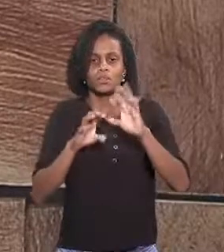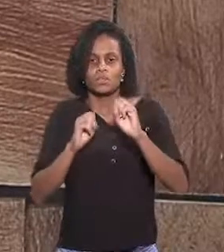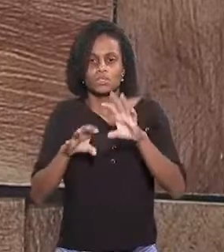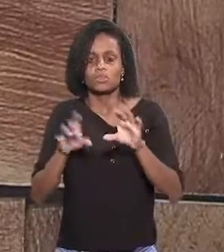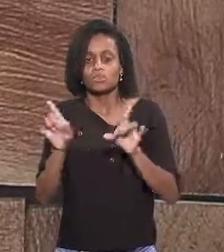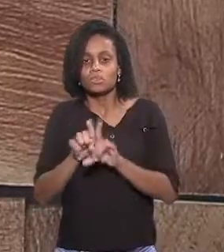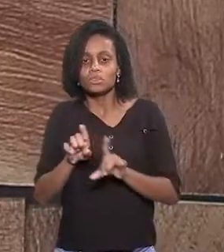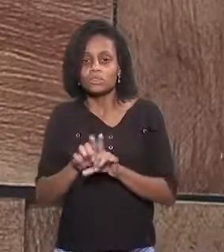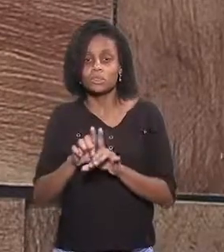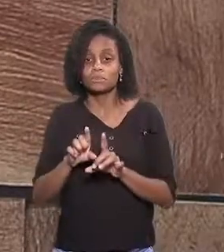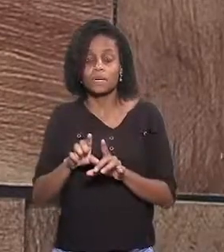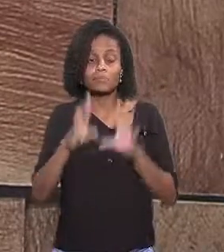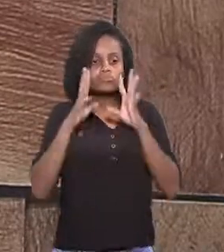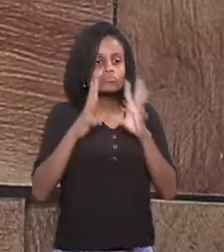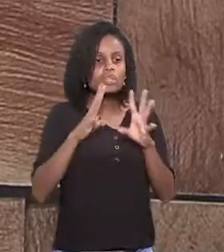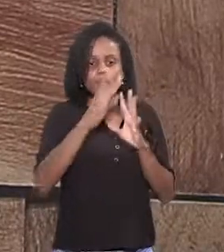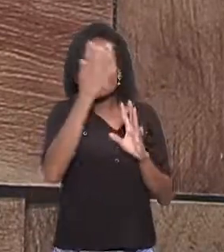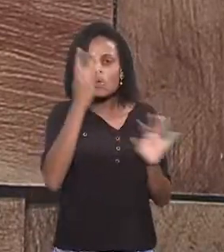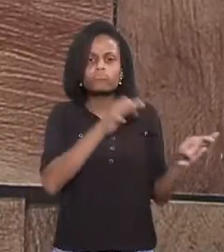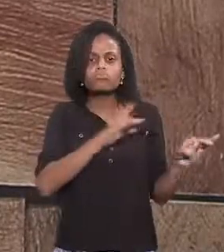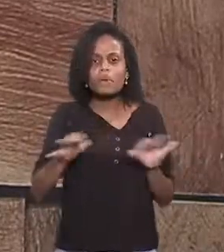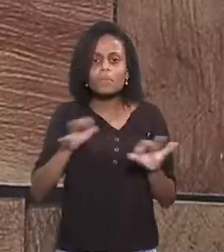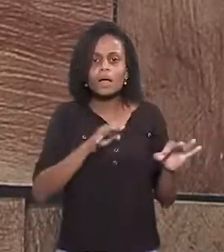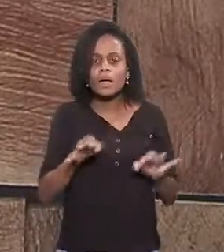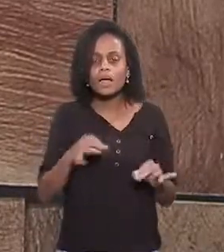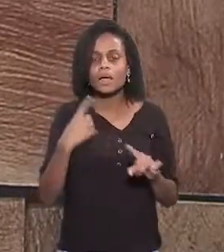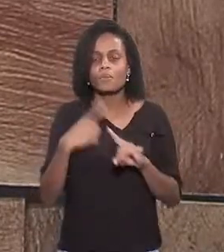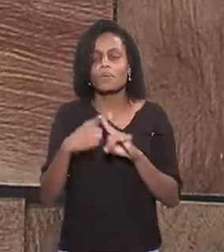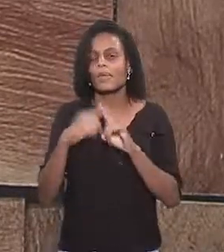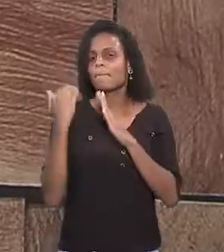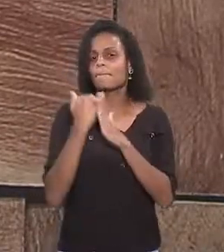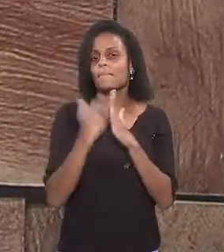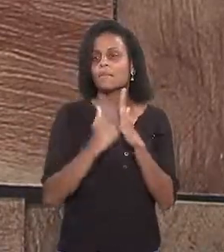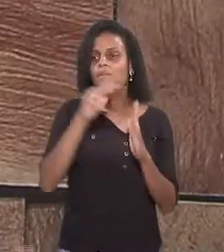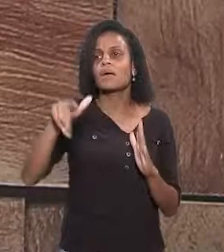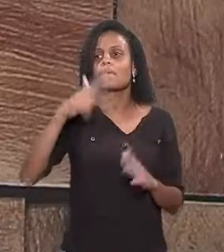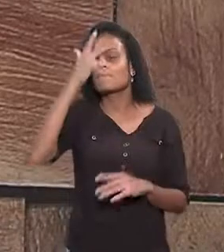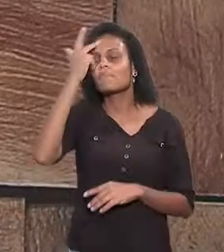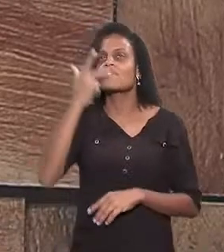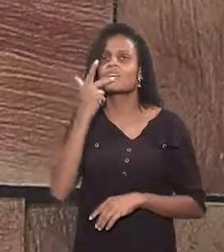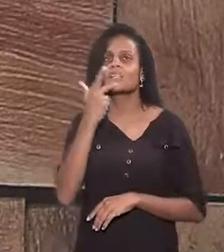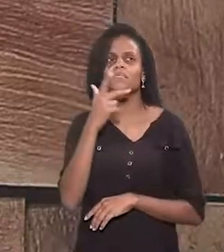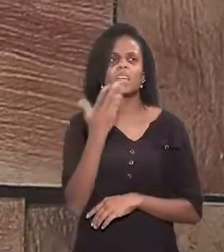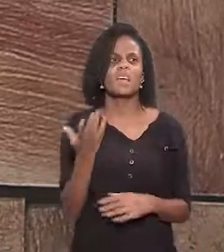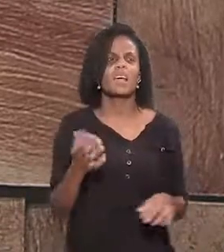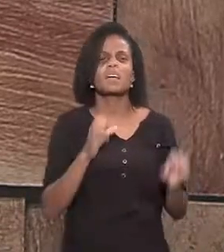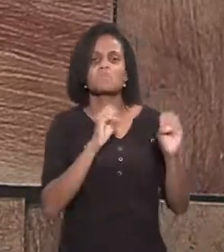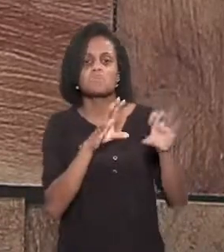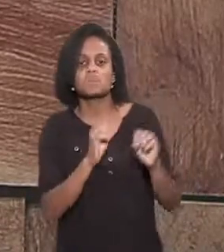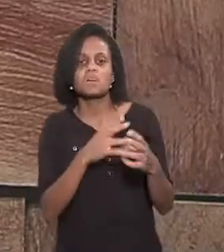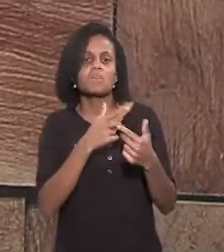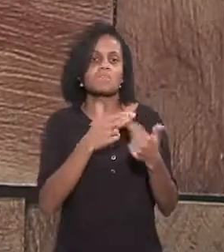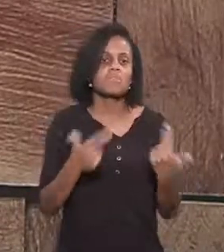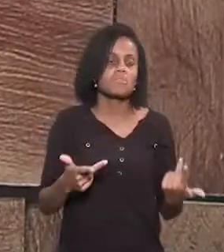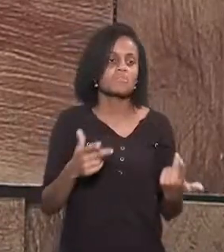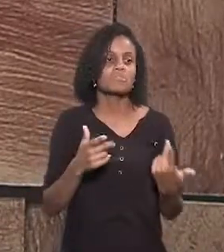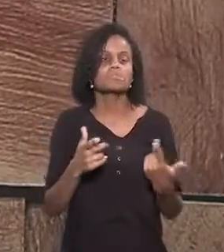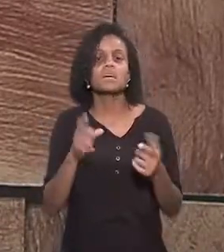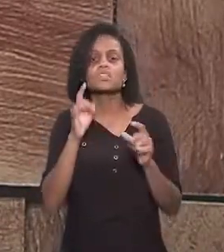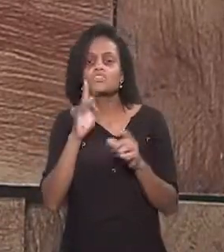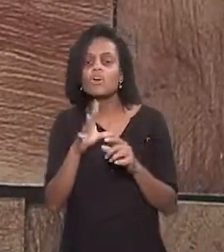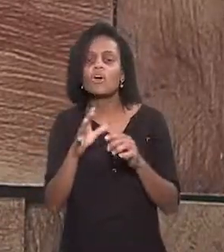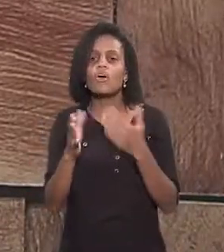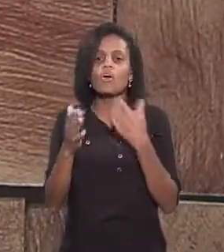e ouvir quem está no dia a dia, porque os planos, né, as pessoas falam, educação, é isso, aí quer conversar só